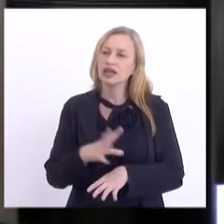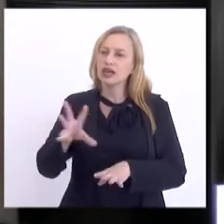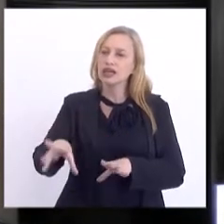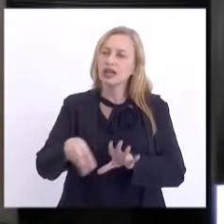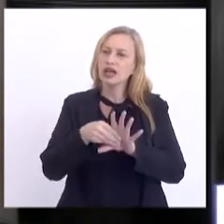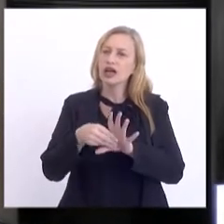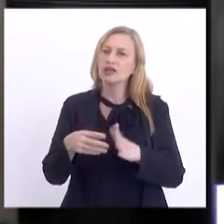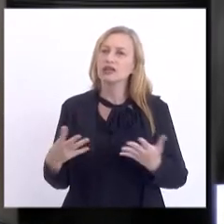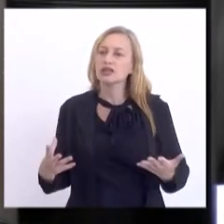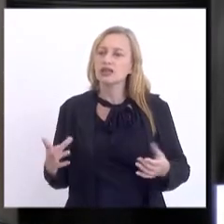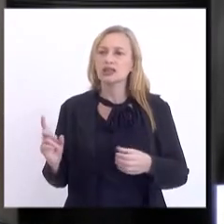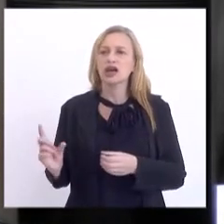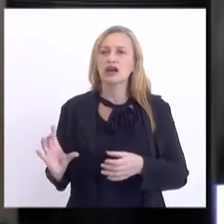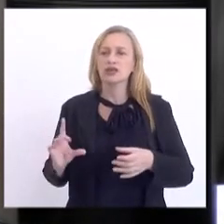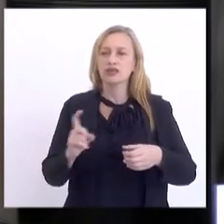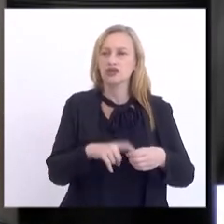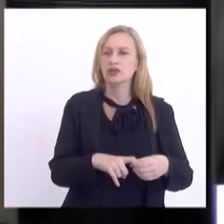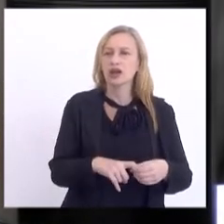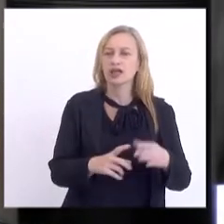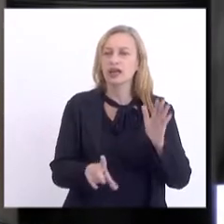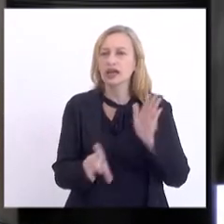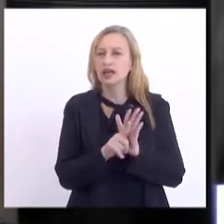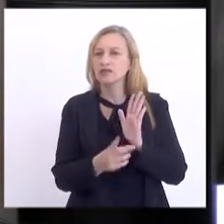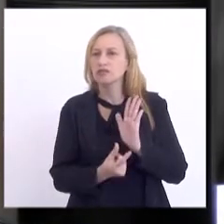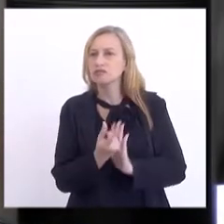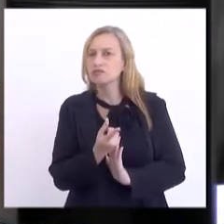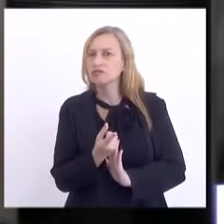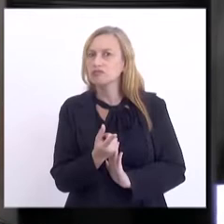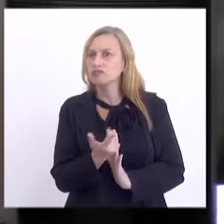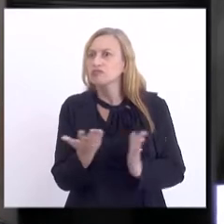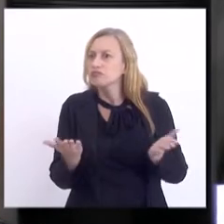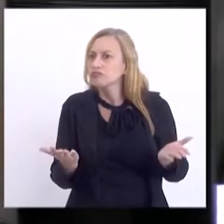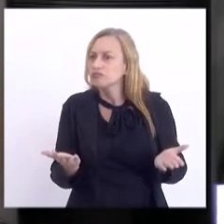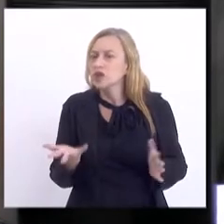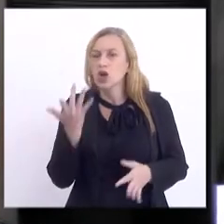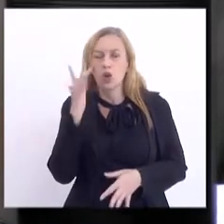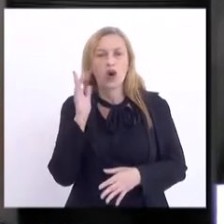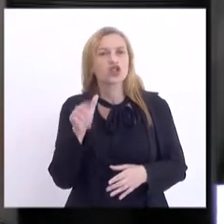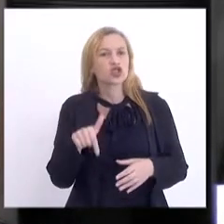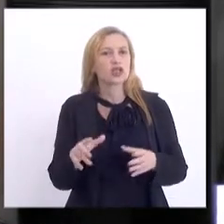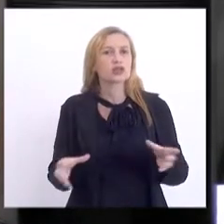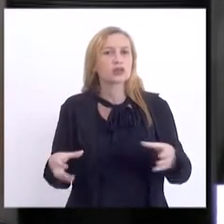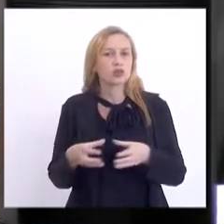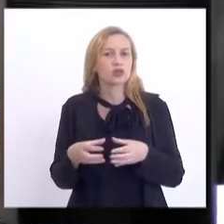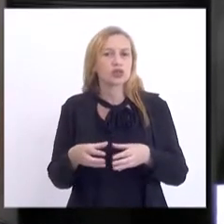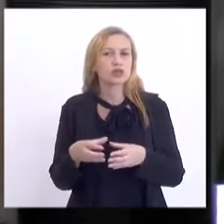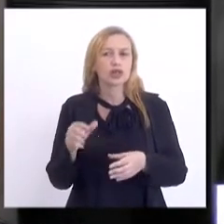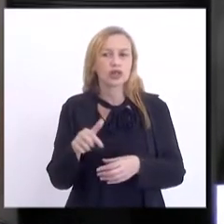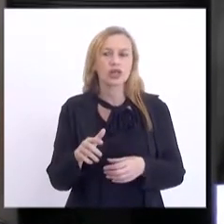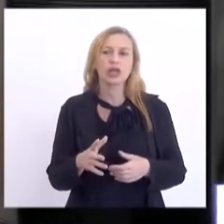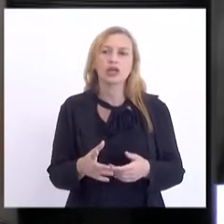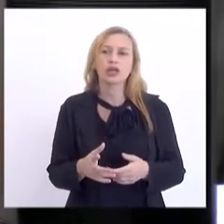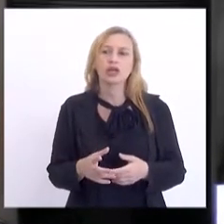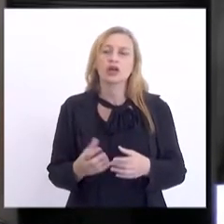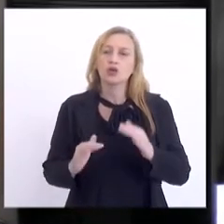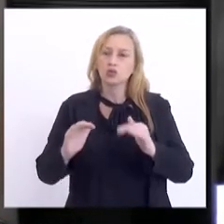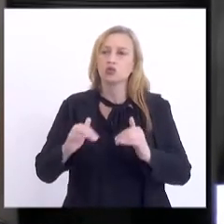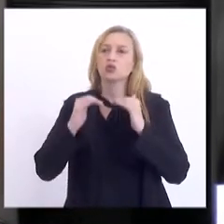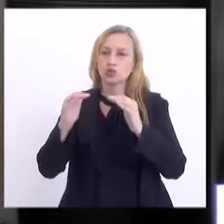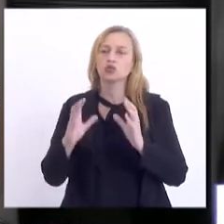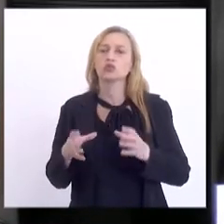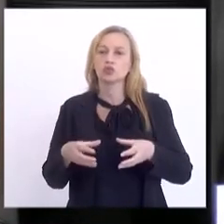é vinculado a lua Então eu acho que essa comissão aqui essa